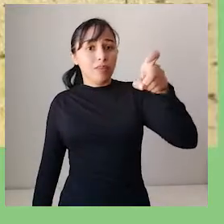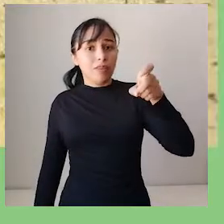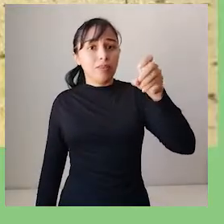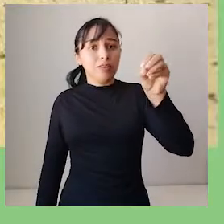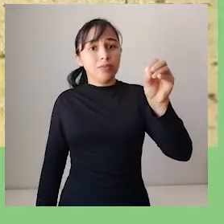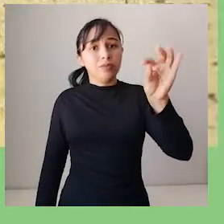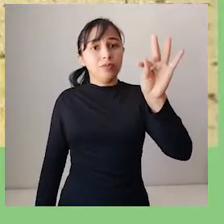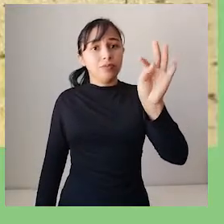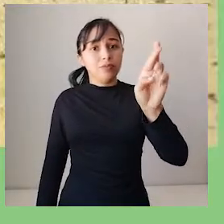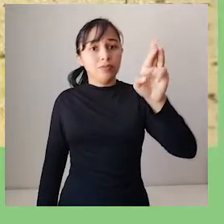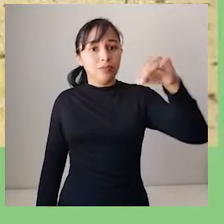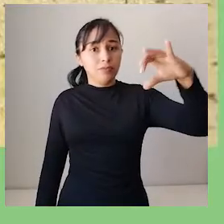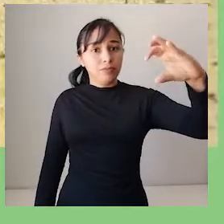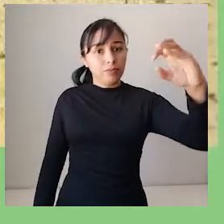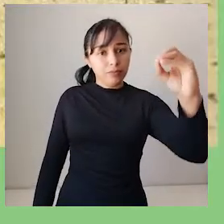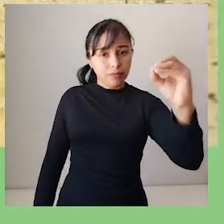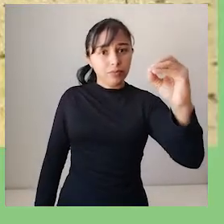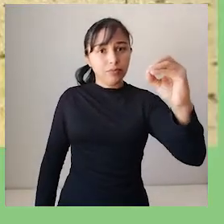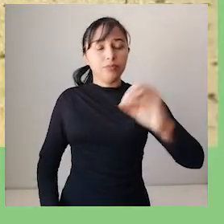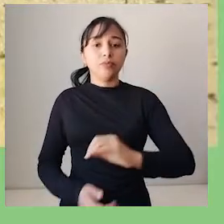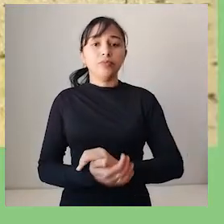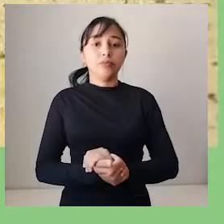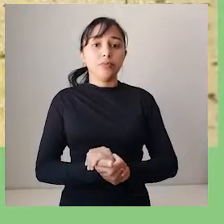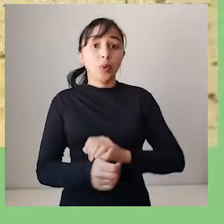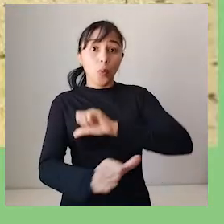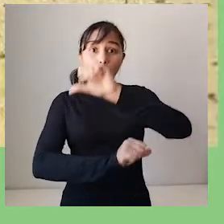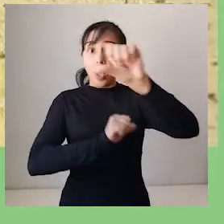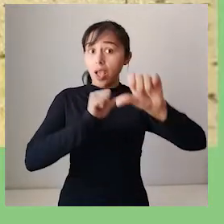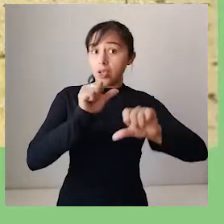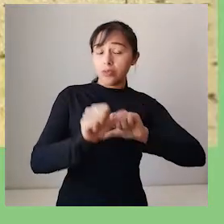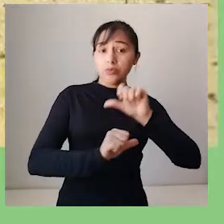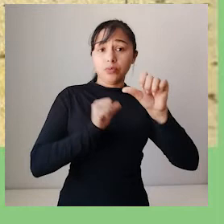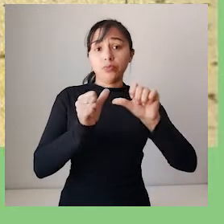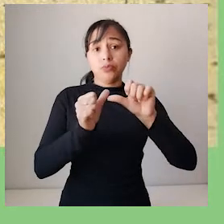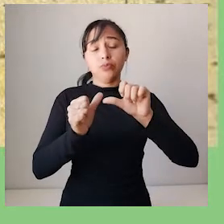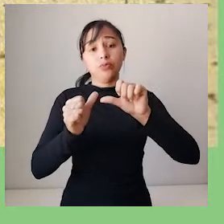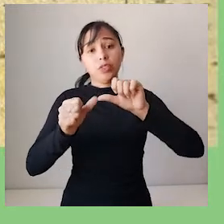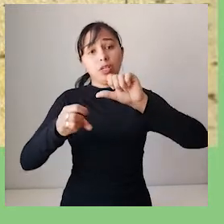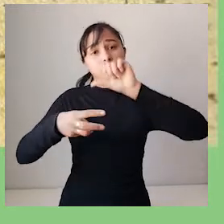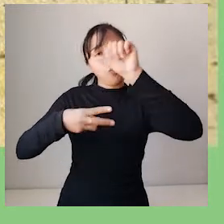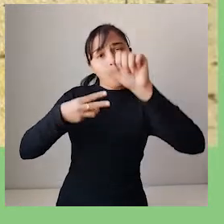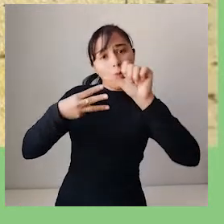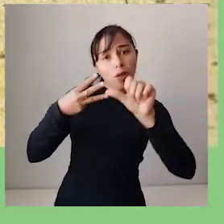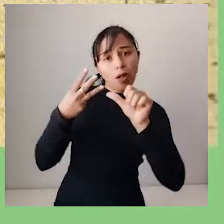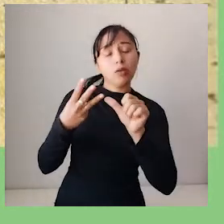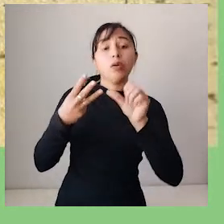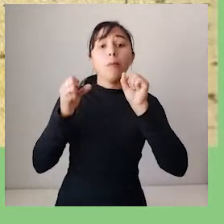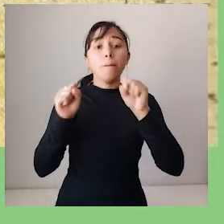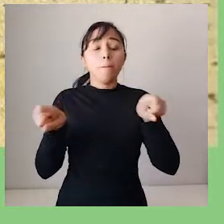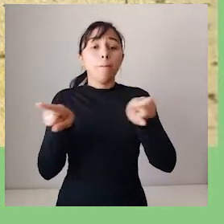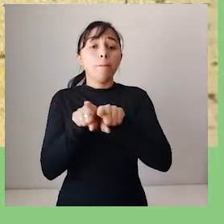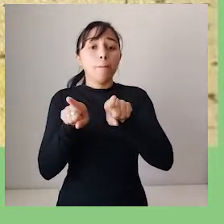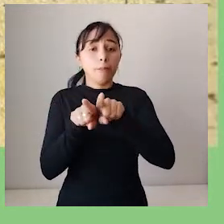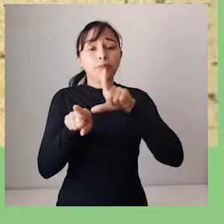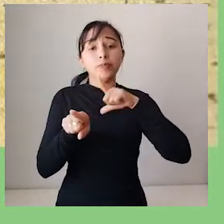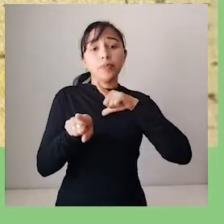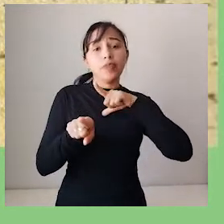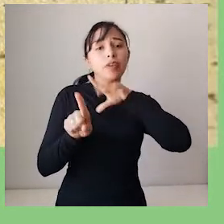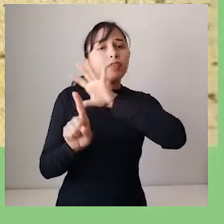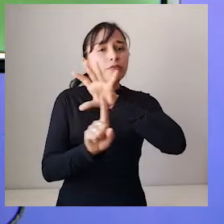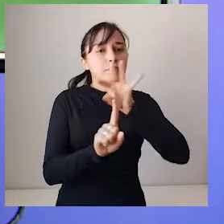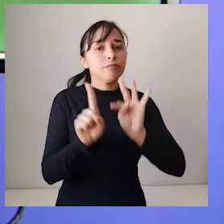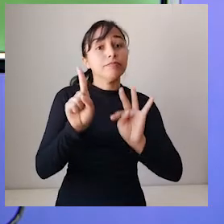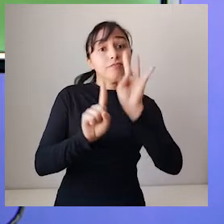As mudanças de estado físico da matéria podem também ter influência da pressão